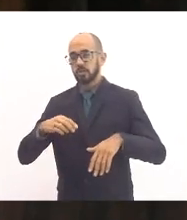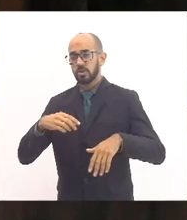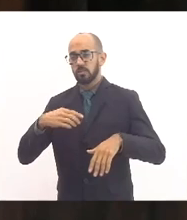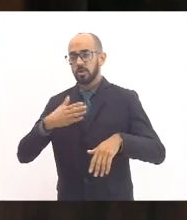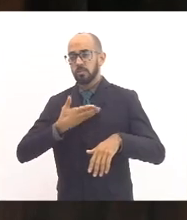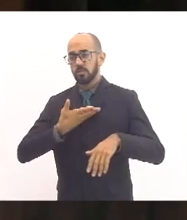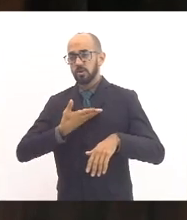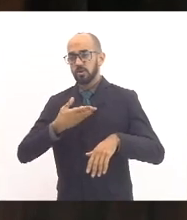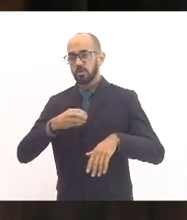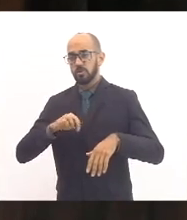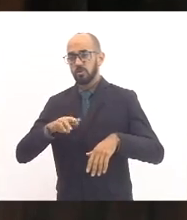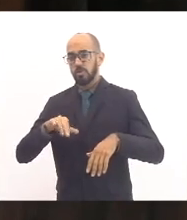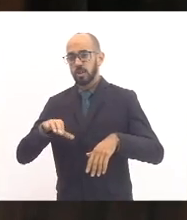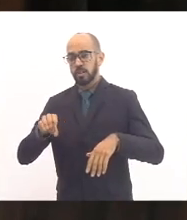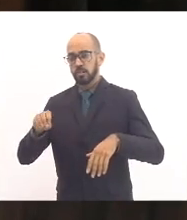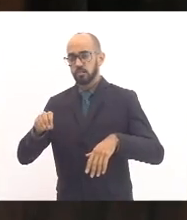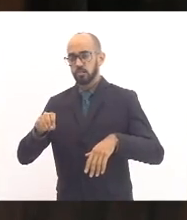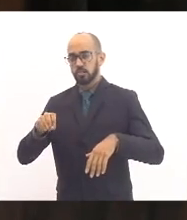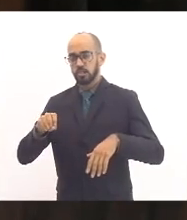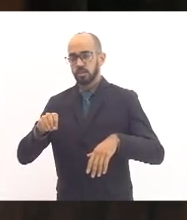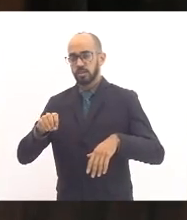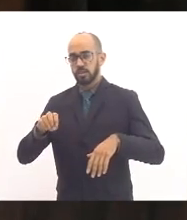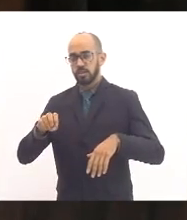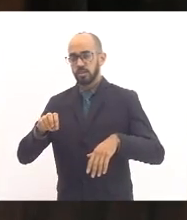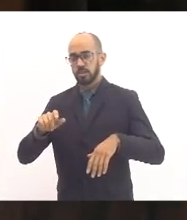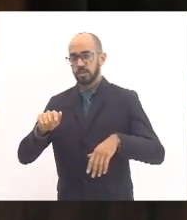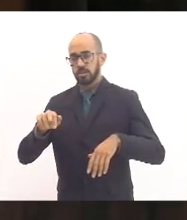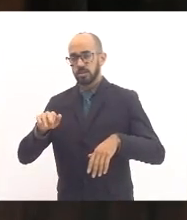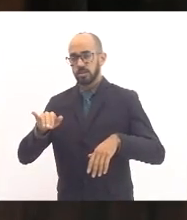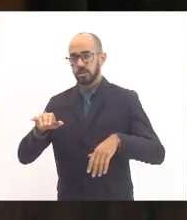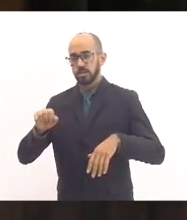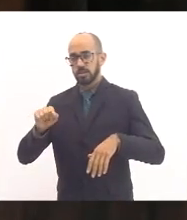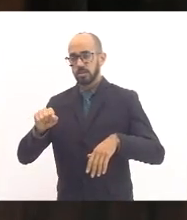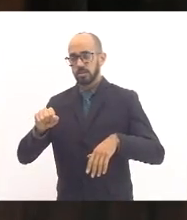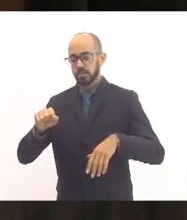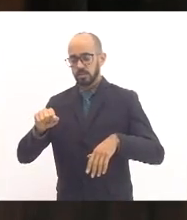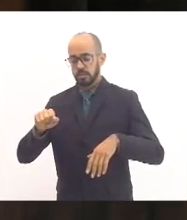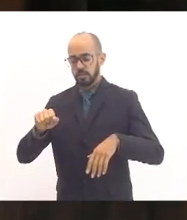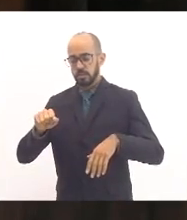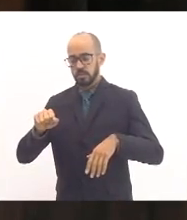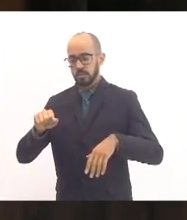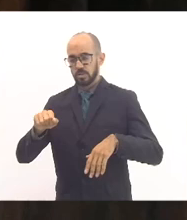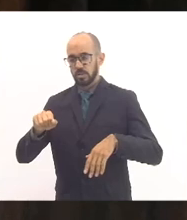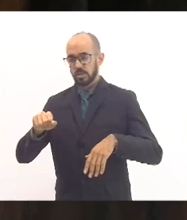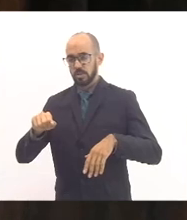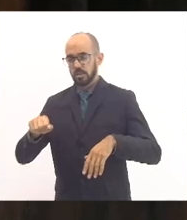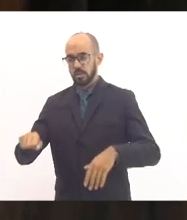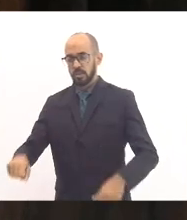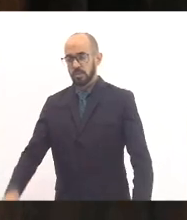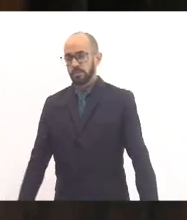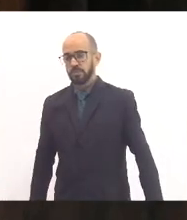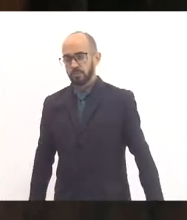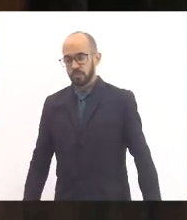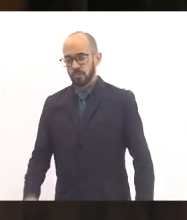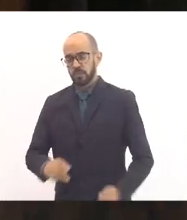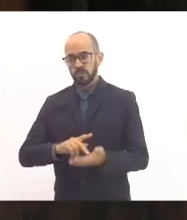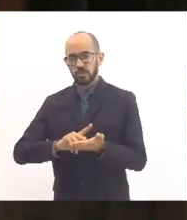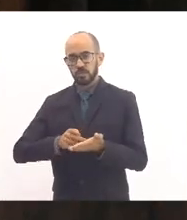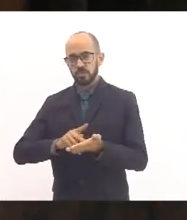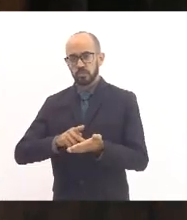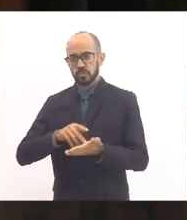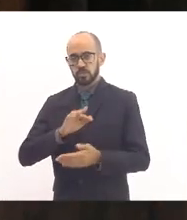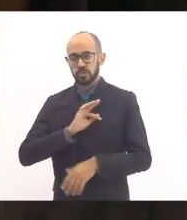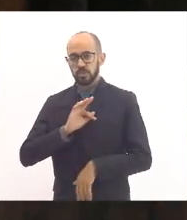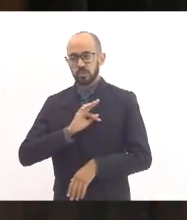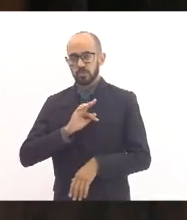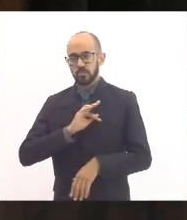Garcia UOL o Thiago hermida perde o sindpol eu